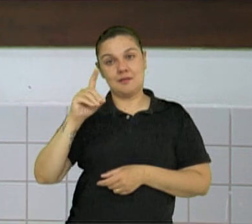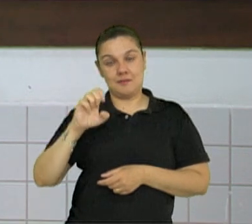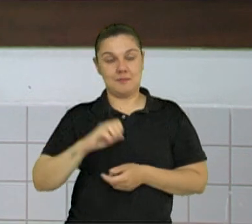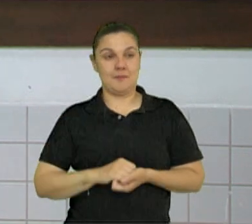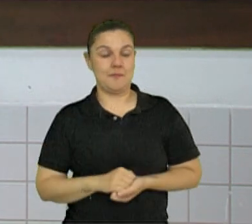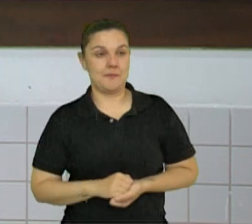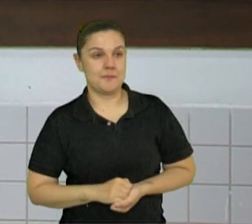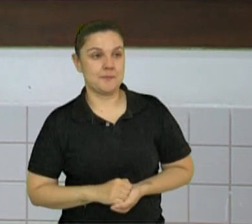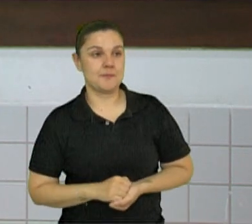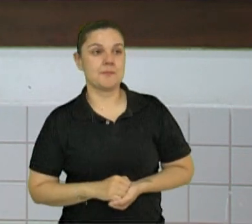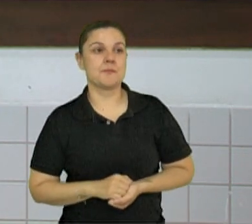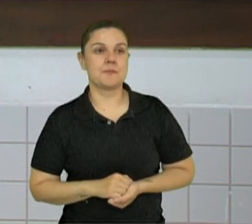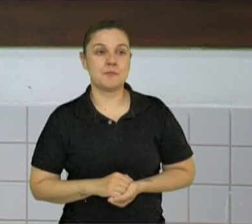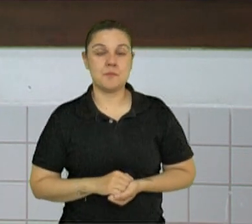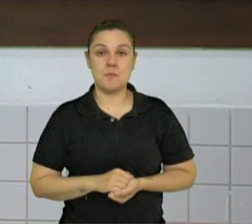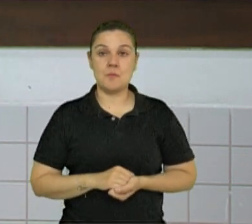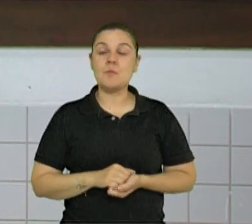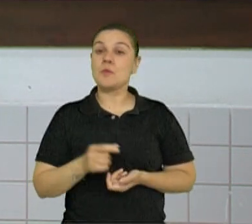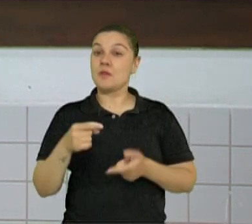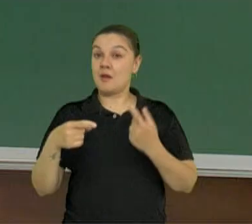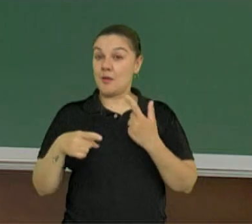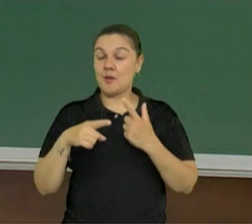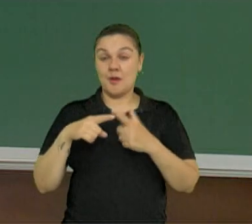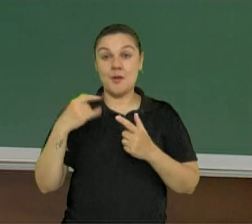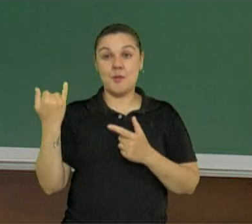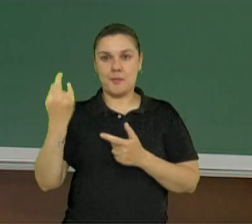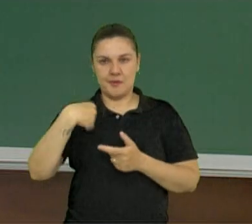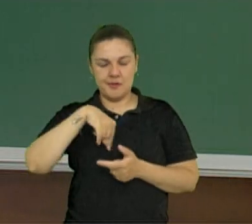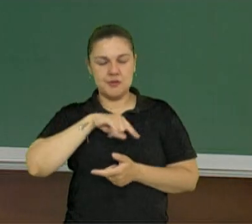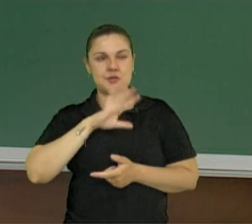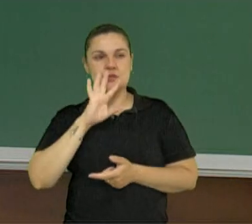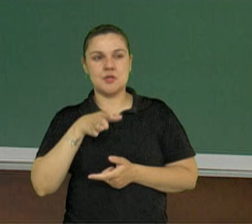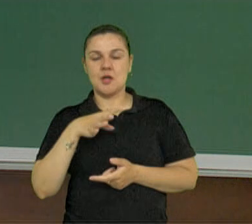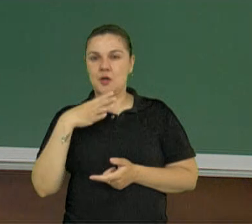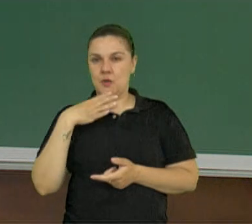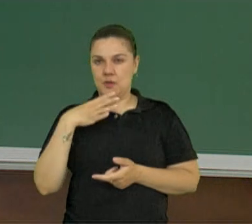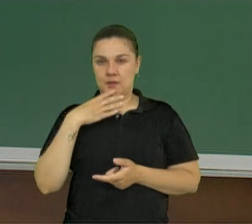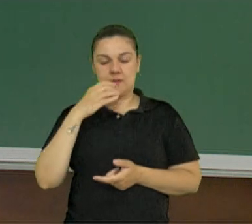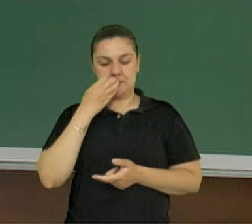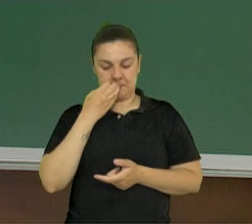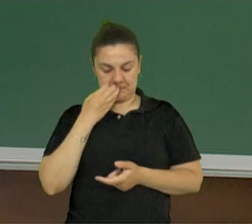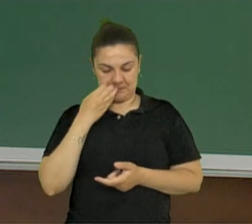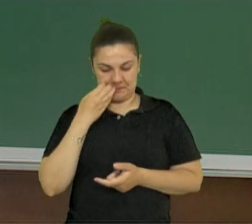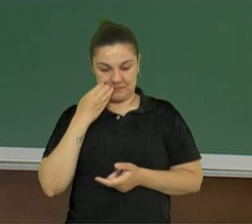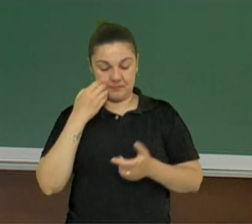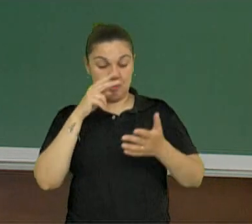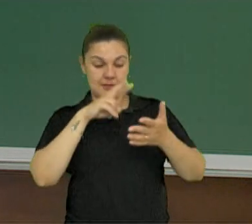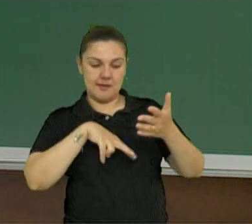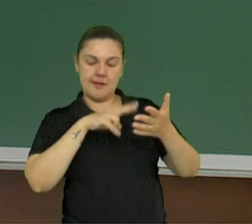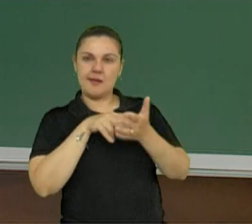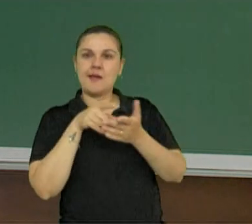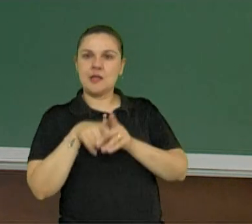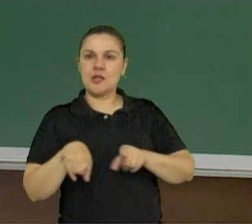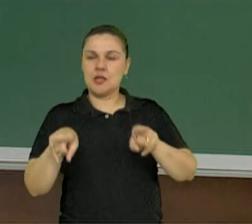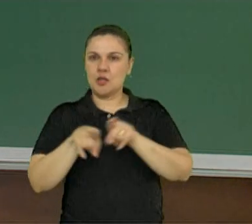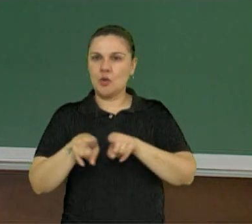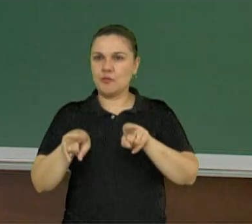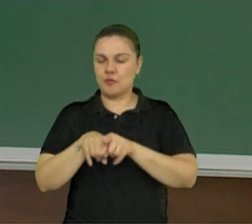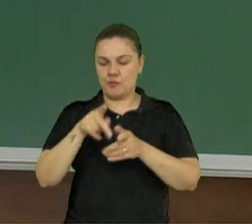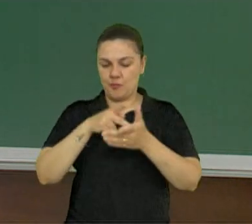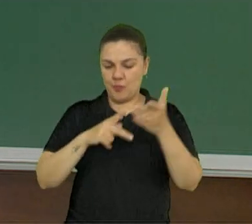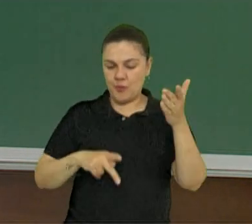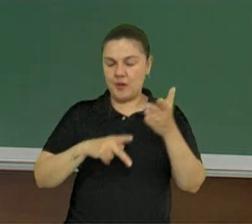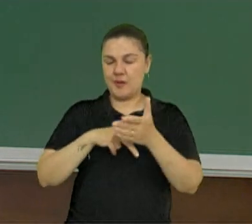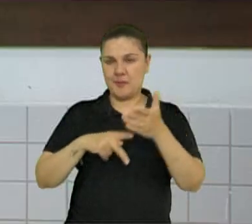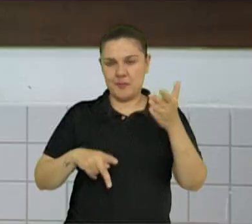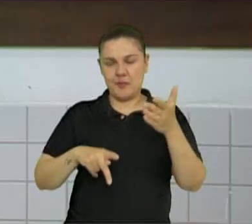É interessante que a gente já conheça, por quê? Porque quando nós fazemos leitura, a mesma leitura do mesmo poema algumas vezes,